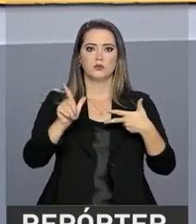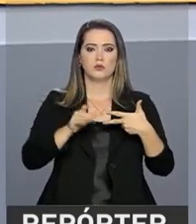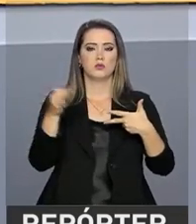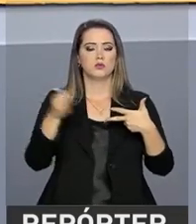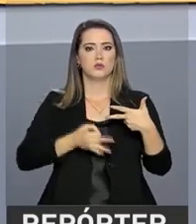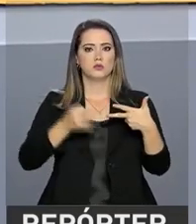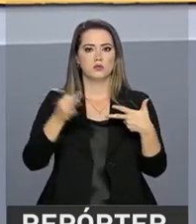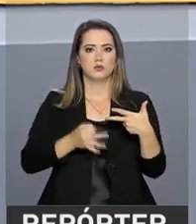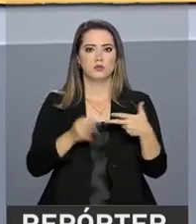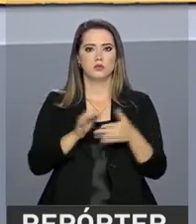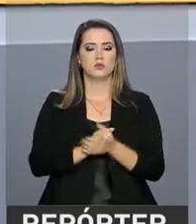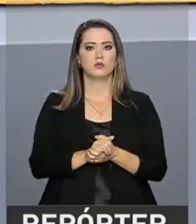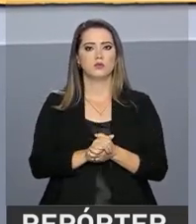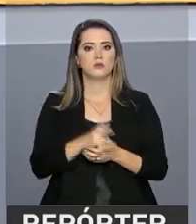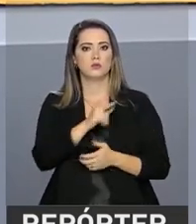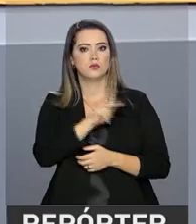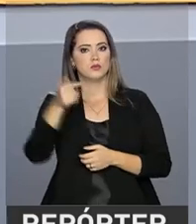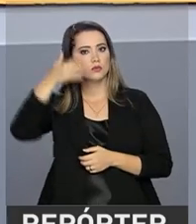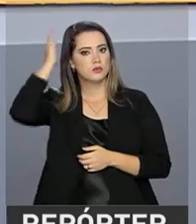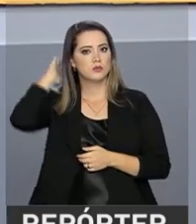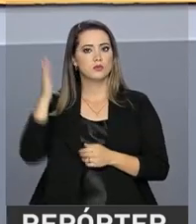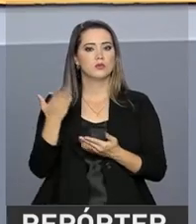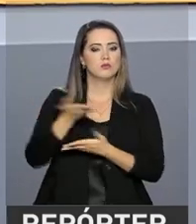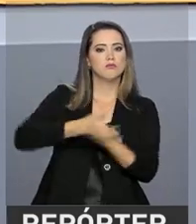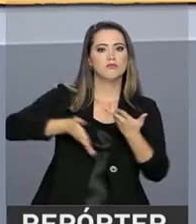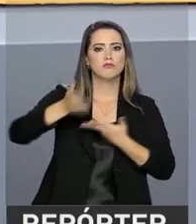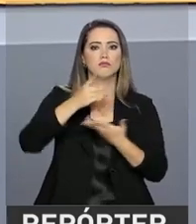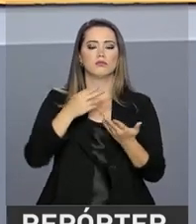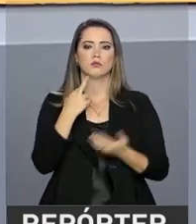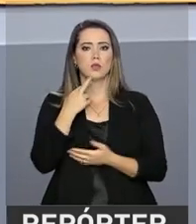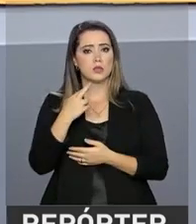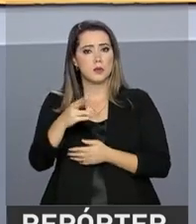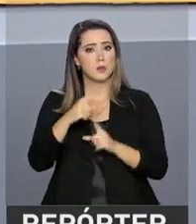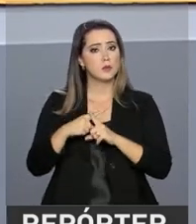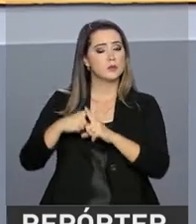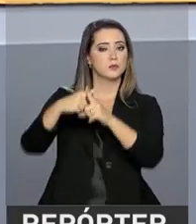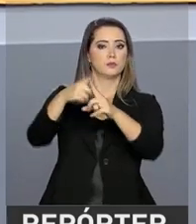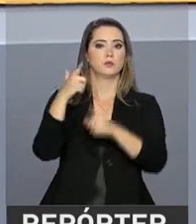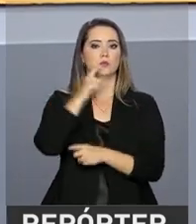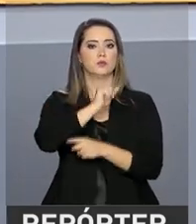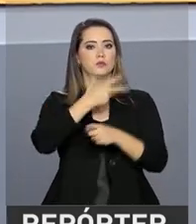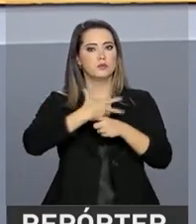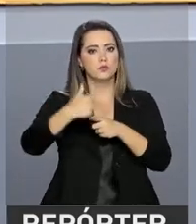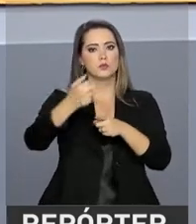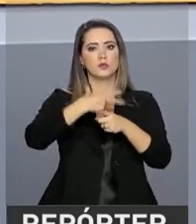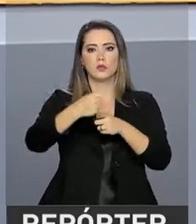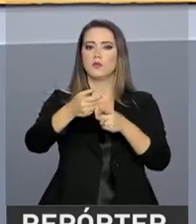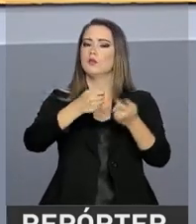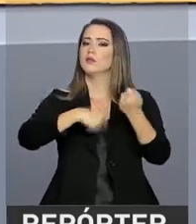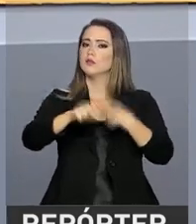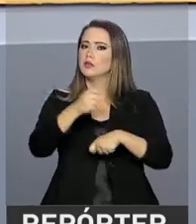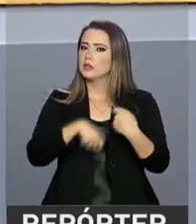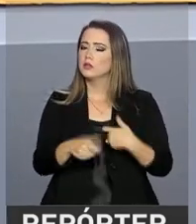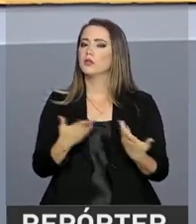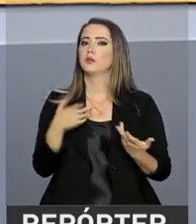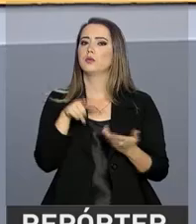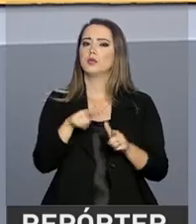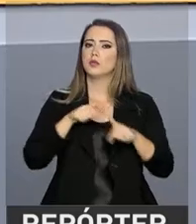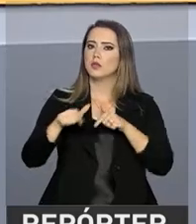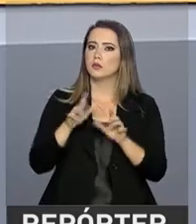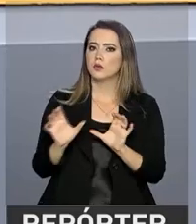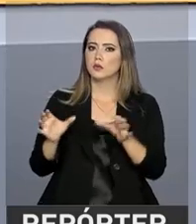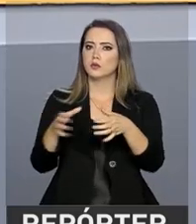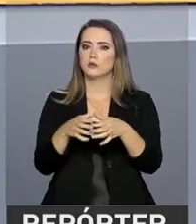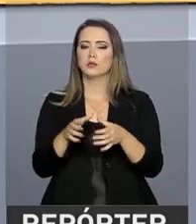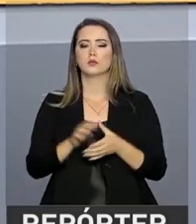e judiciário michel temer relacionou os resultados positivos alcançados na área econômica com o trabalho feito pelas